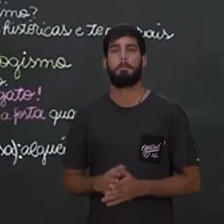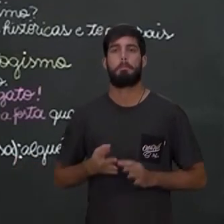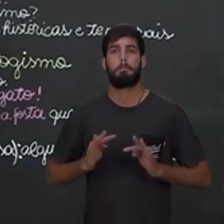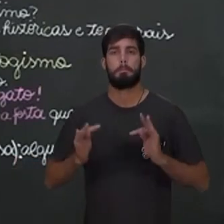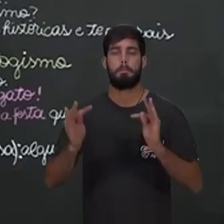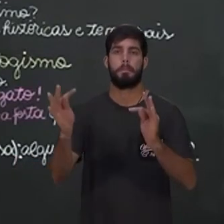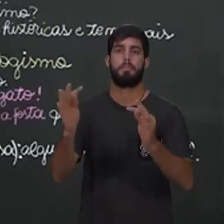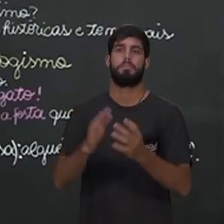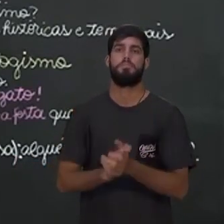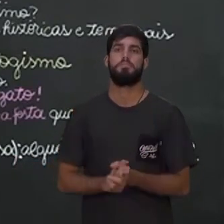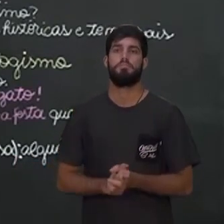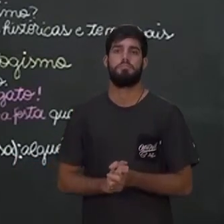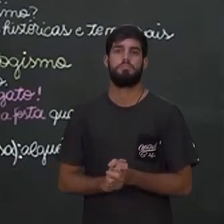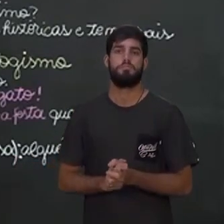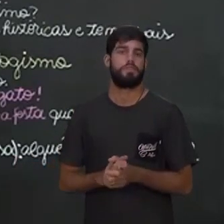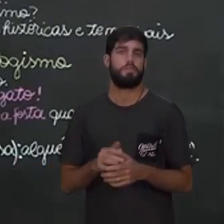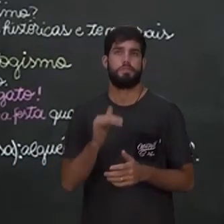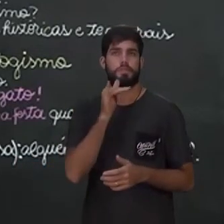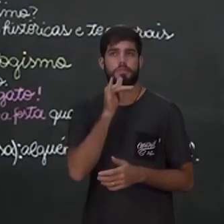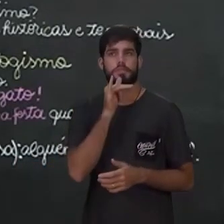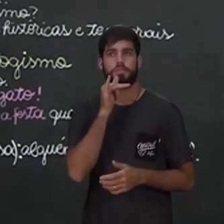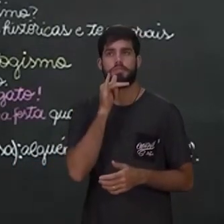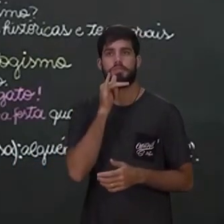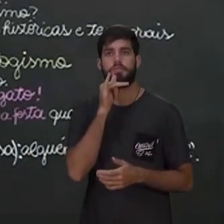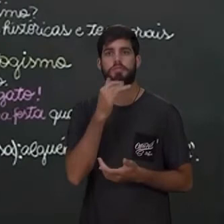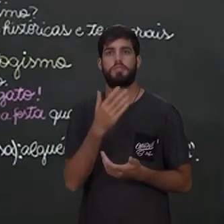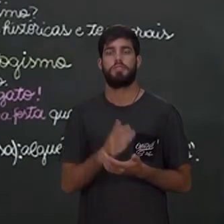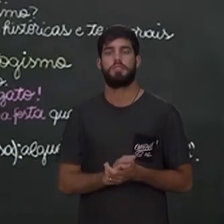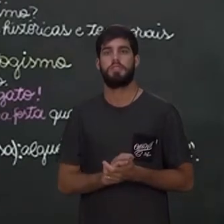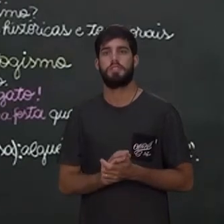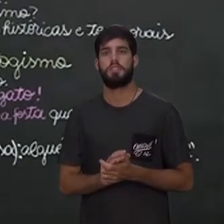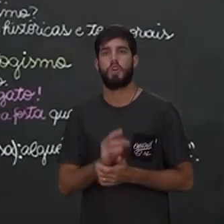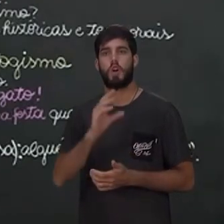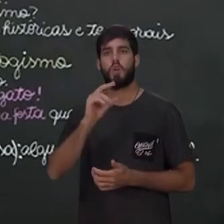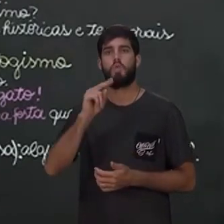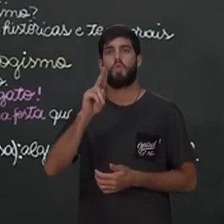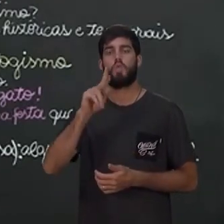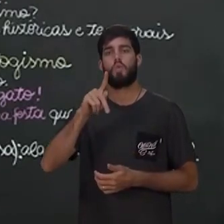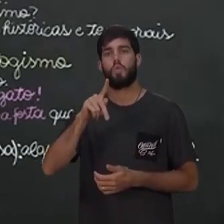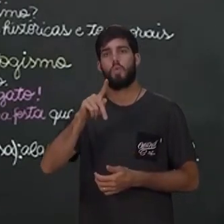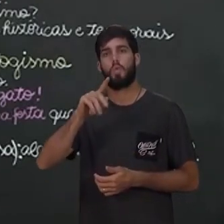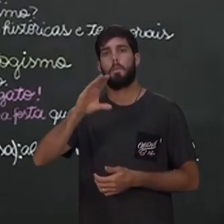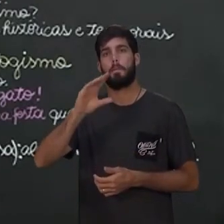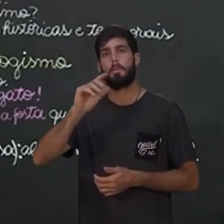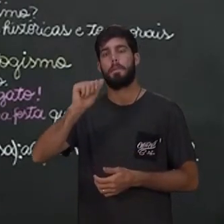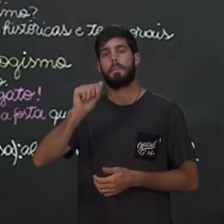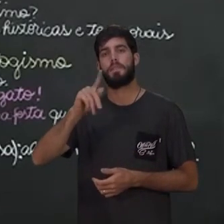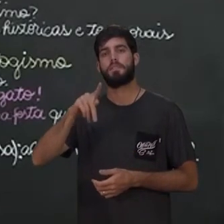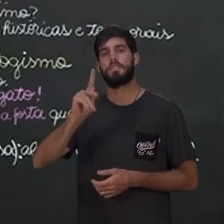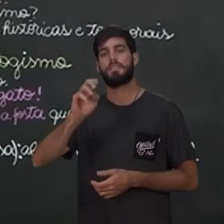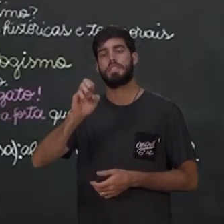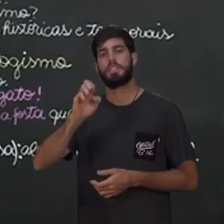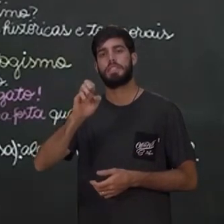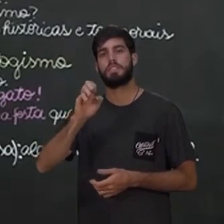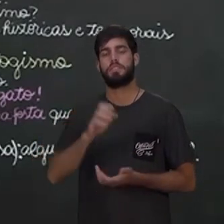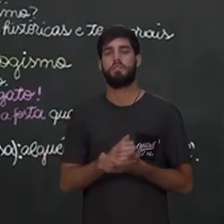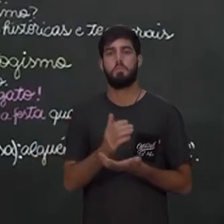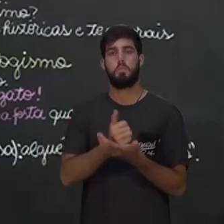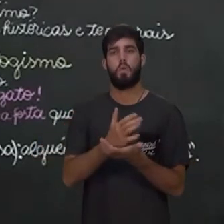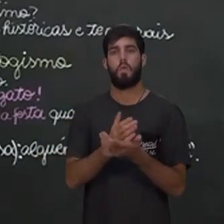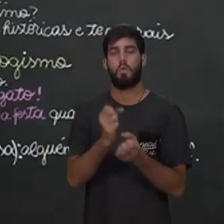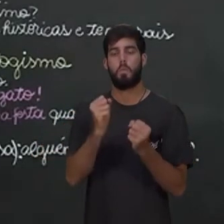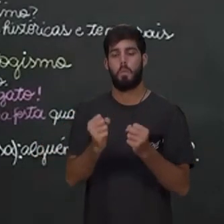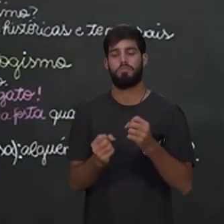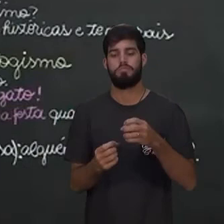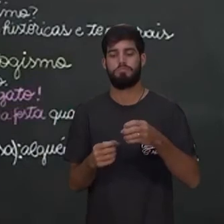necessidade do desenvolvimento de uma técnica. Por exemplo, cupcake acaba surgindo por conta da criação de bolos que podem ser servidos em potes, que